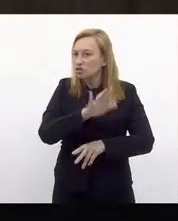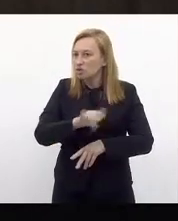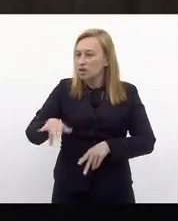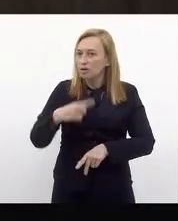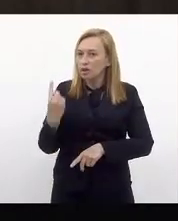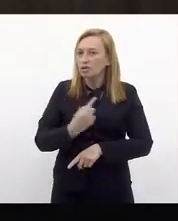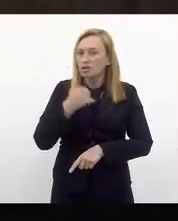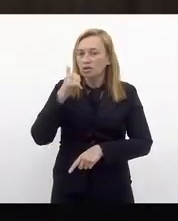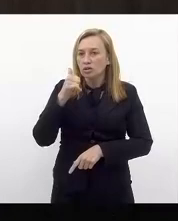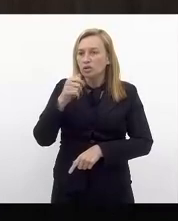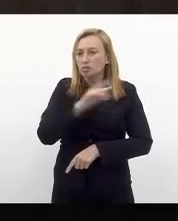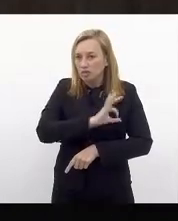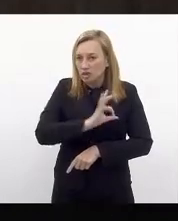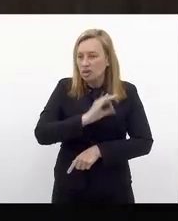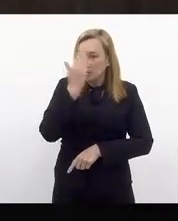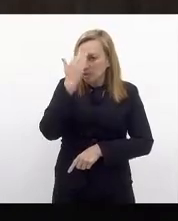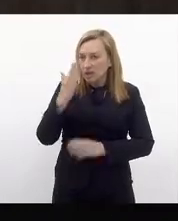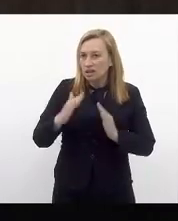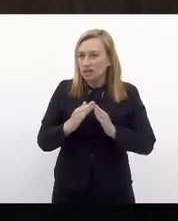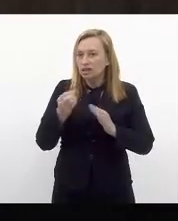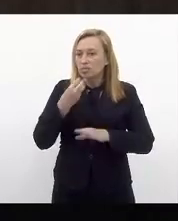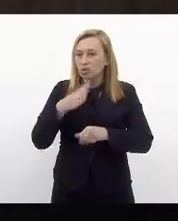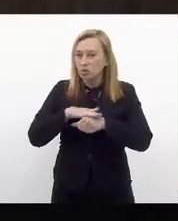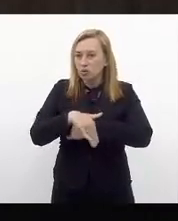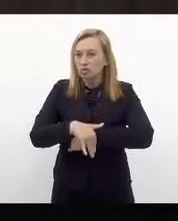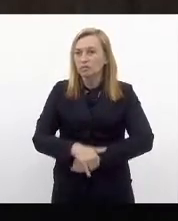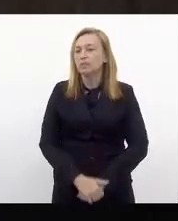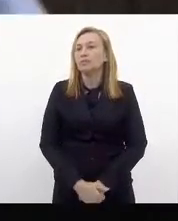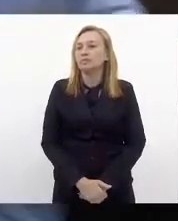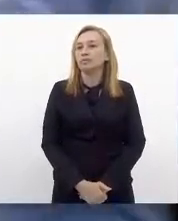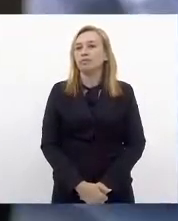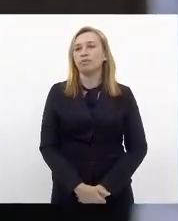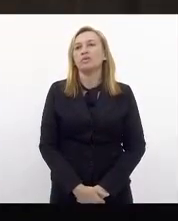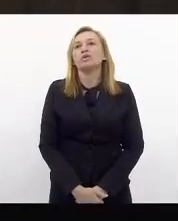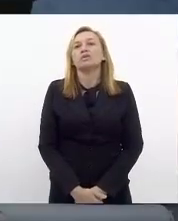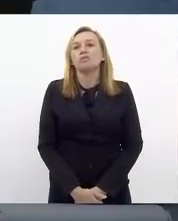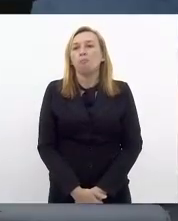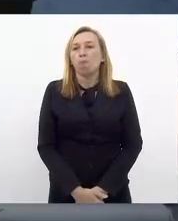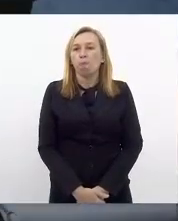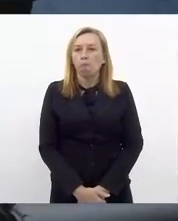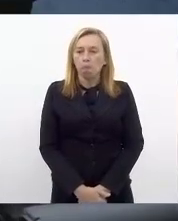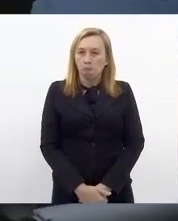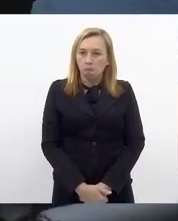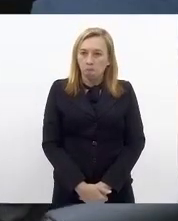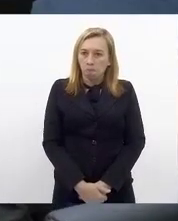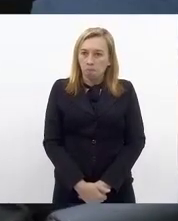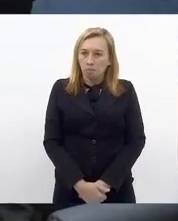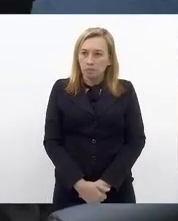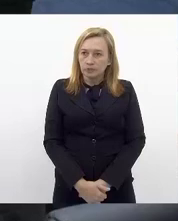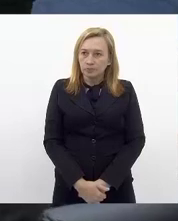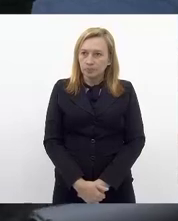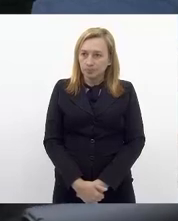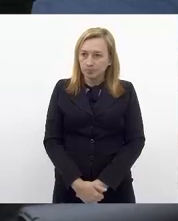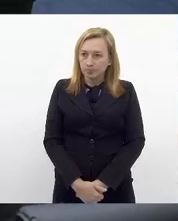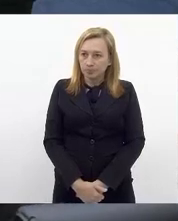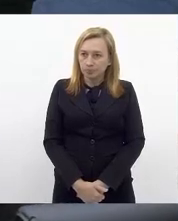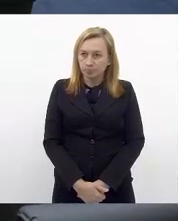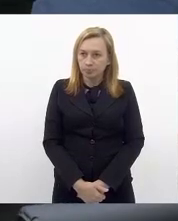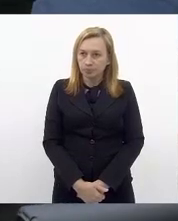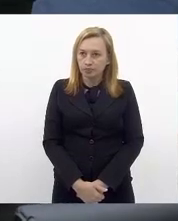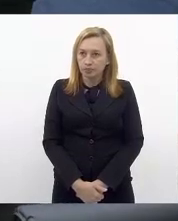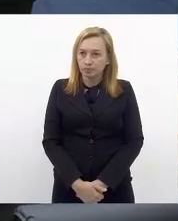para nós policiais agradeço a casa uma boa noite é bem passar a palavra